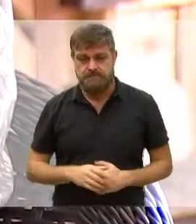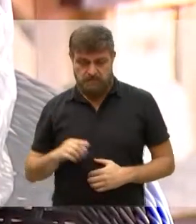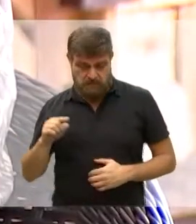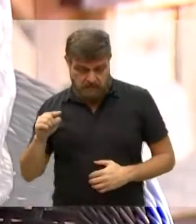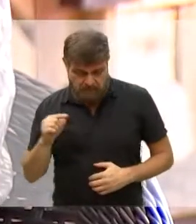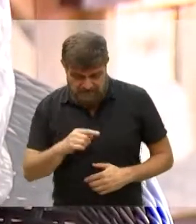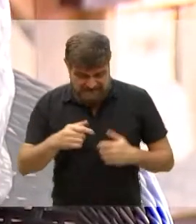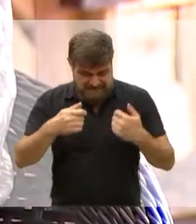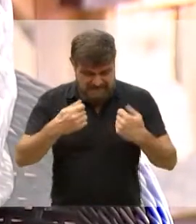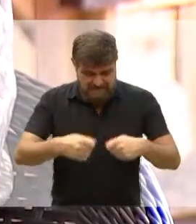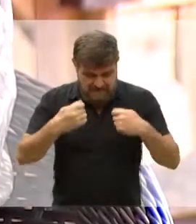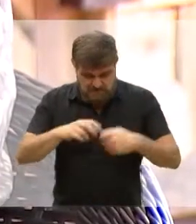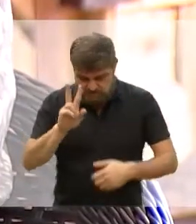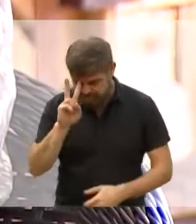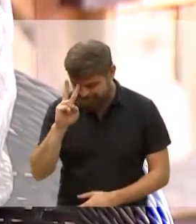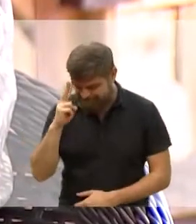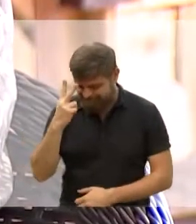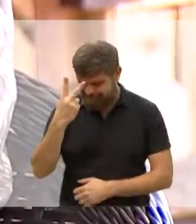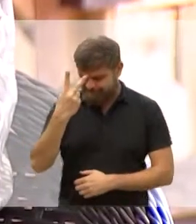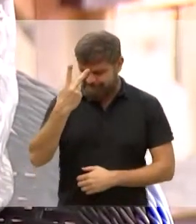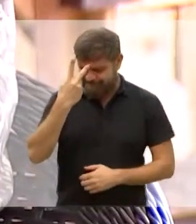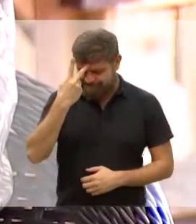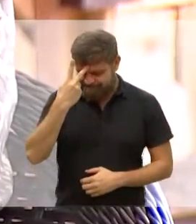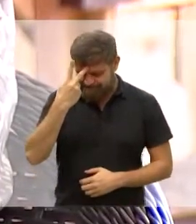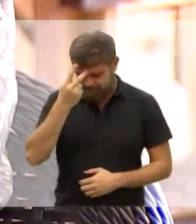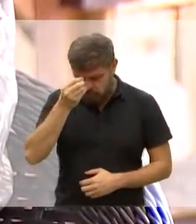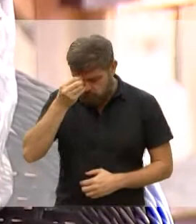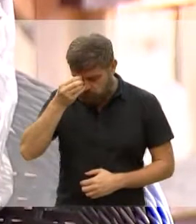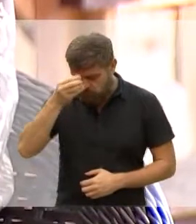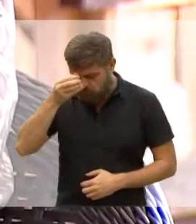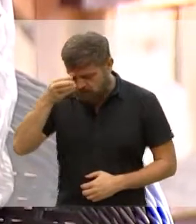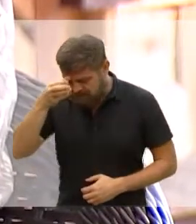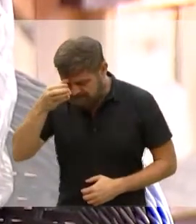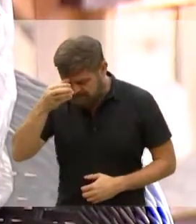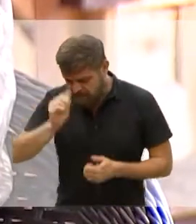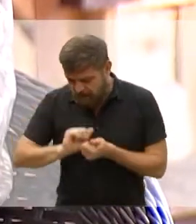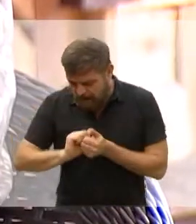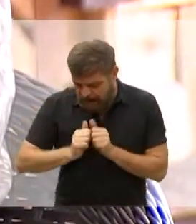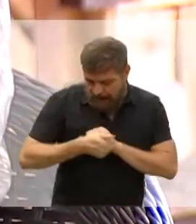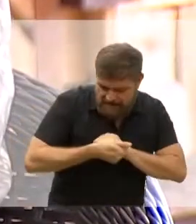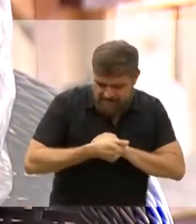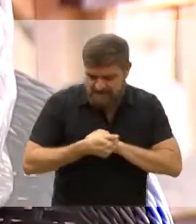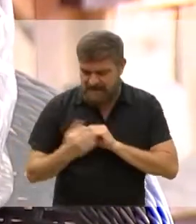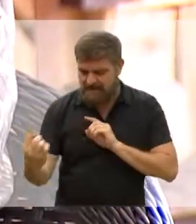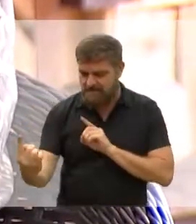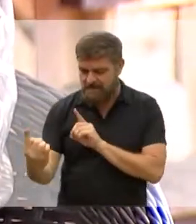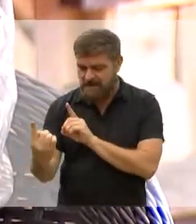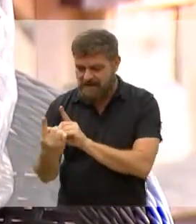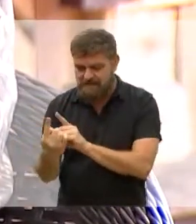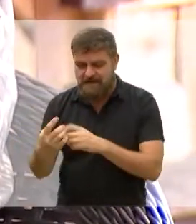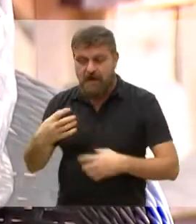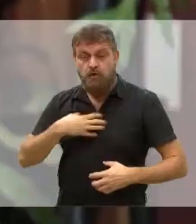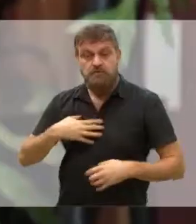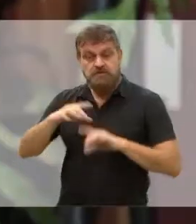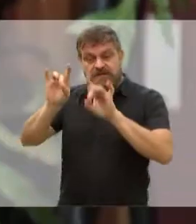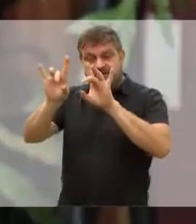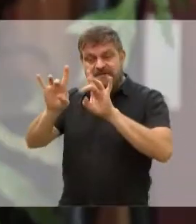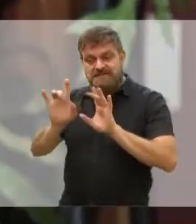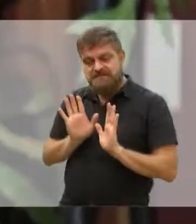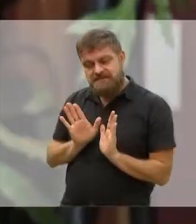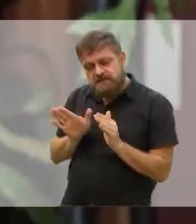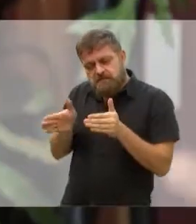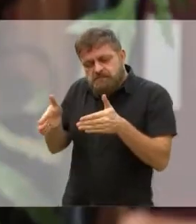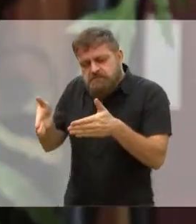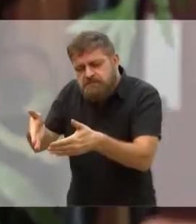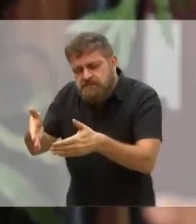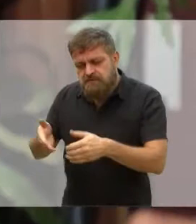você precisou mudar dentro do seu conhecimento para dar esse atendimento diferenciado, para